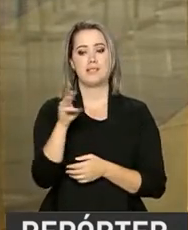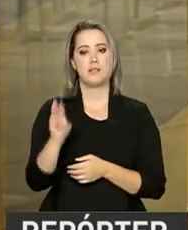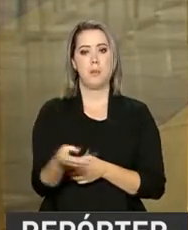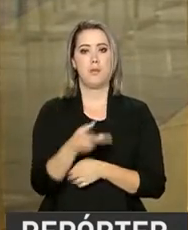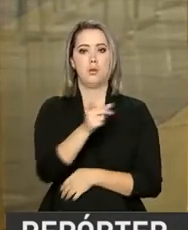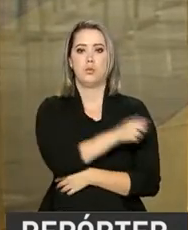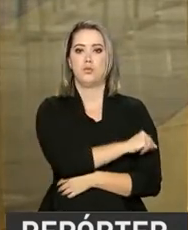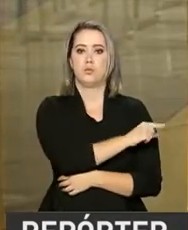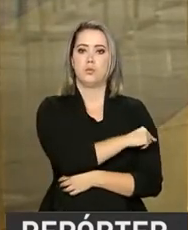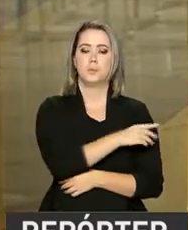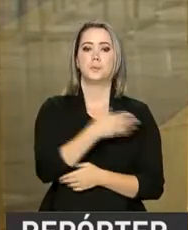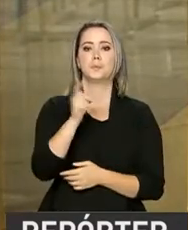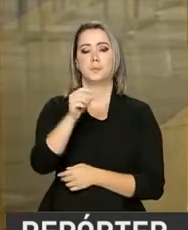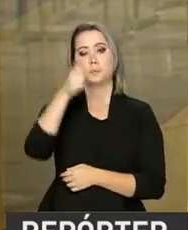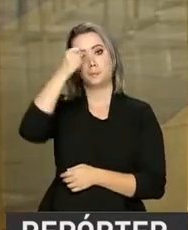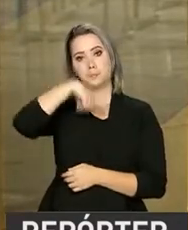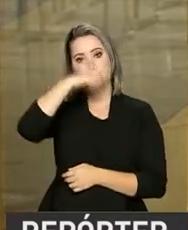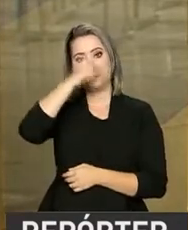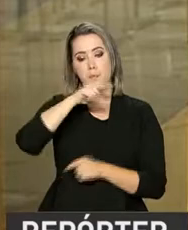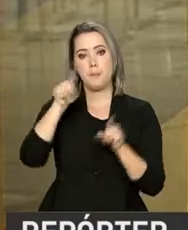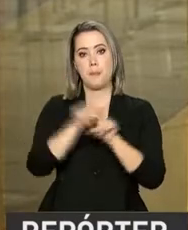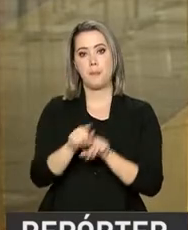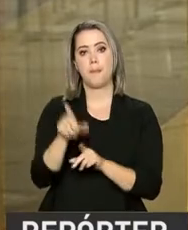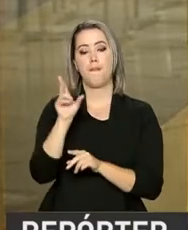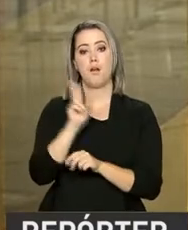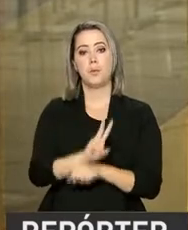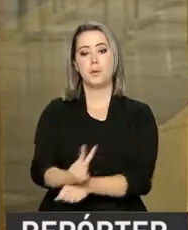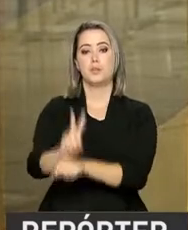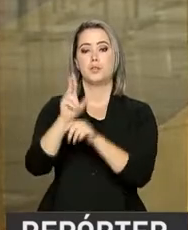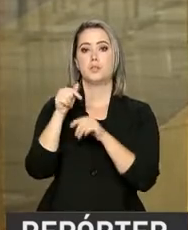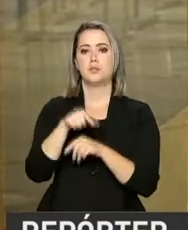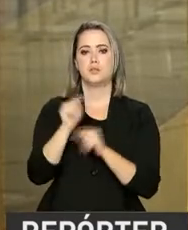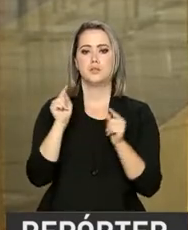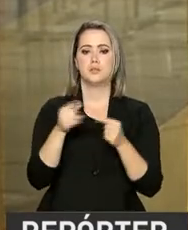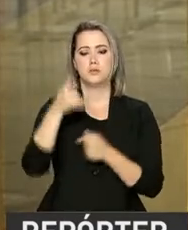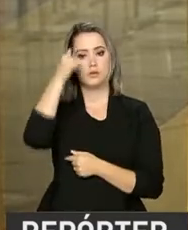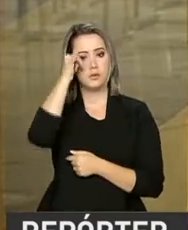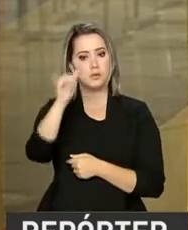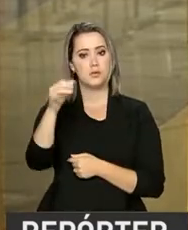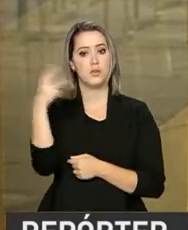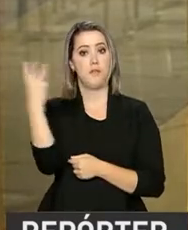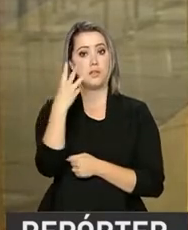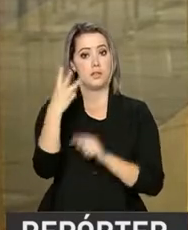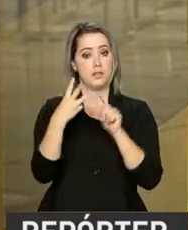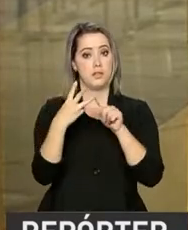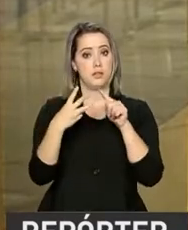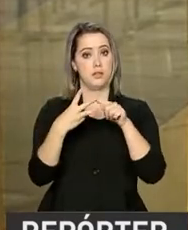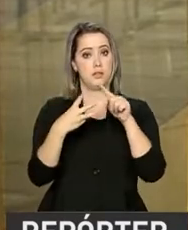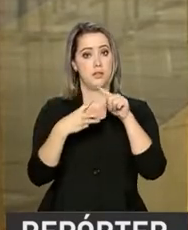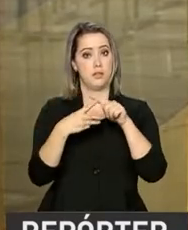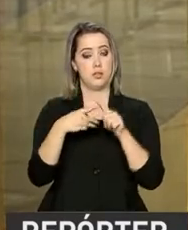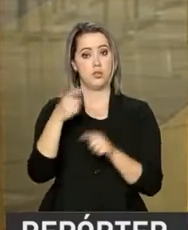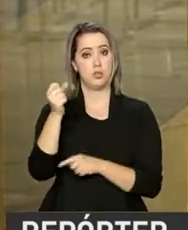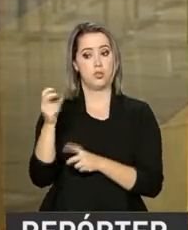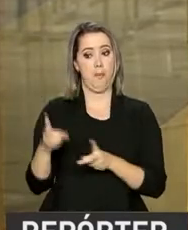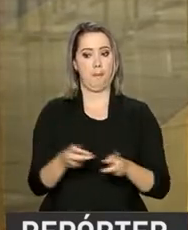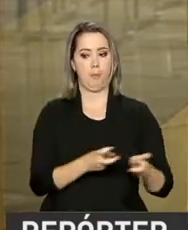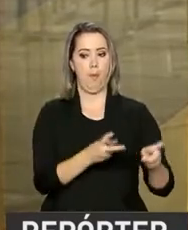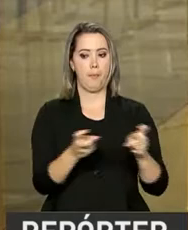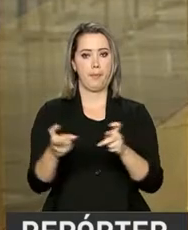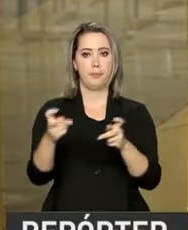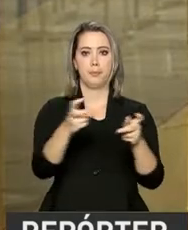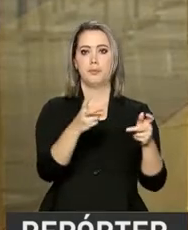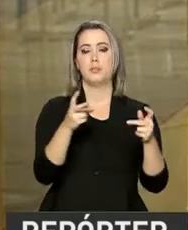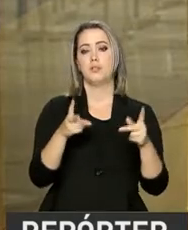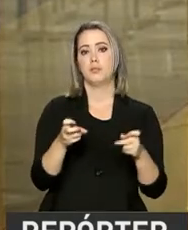doses da vacina contra a gripe a imunização protege contra três subtipos do vírus determinados pela organização